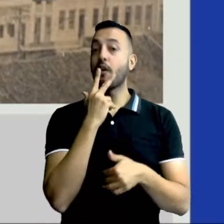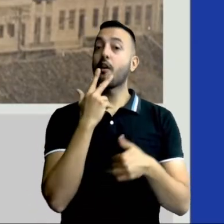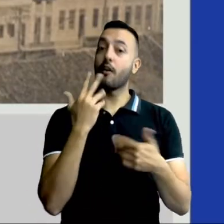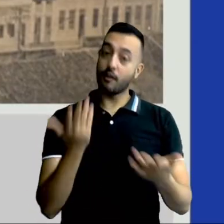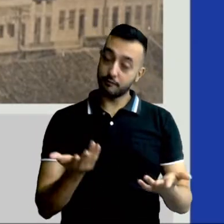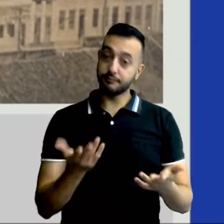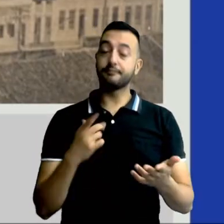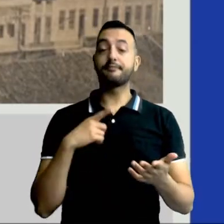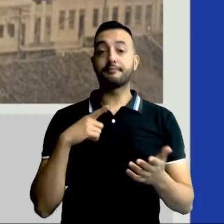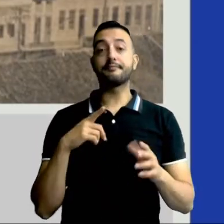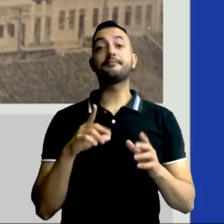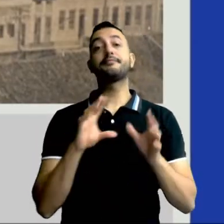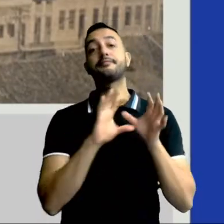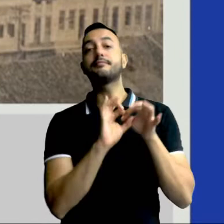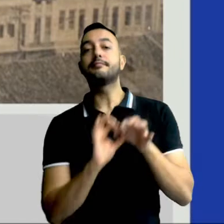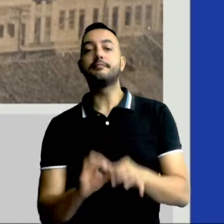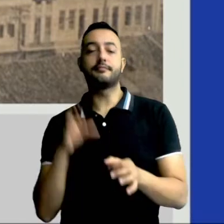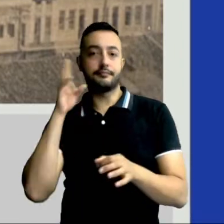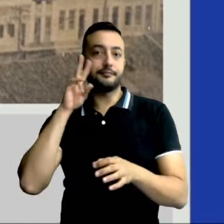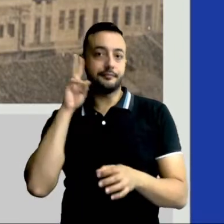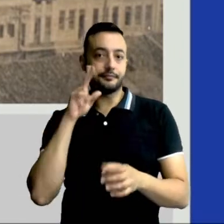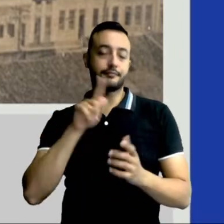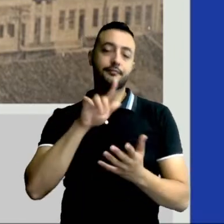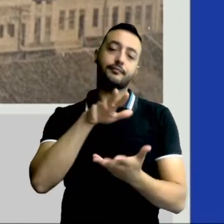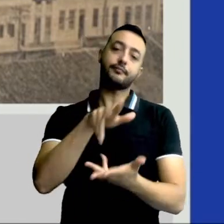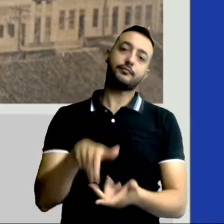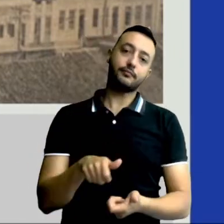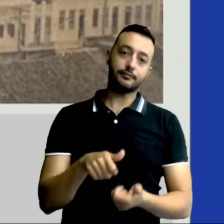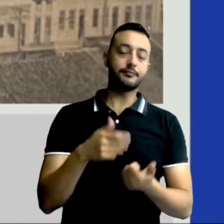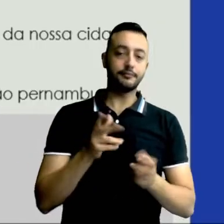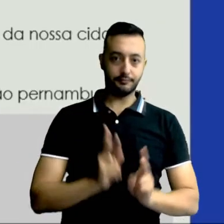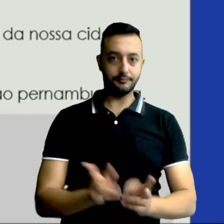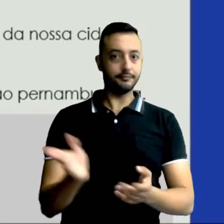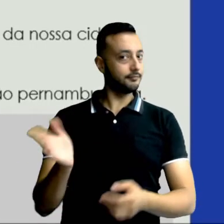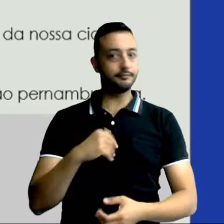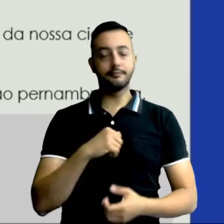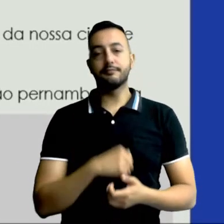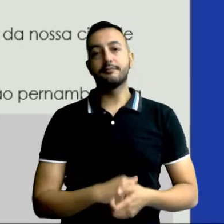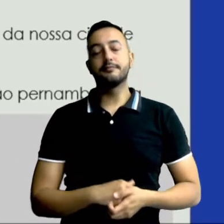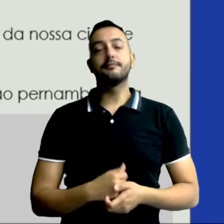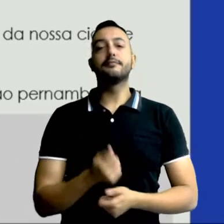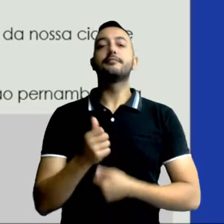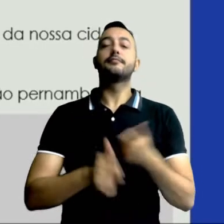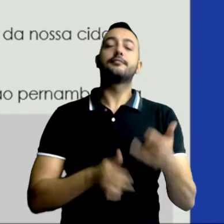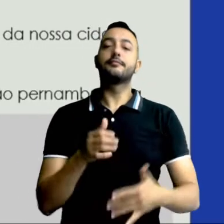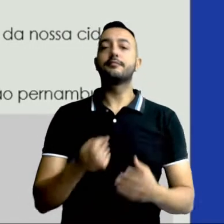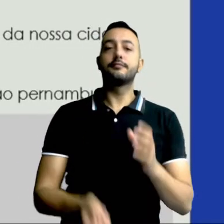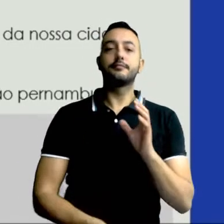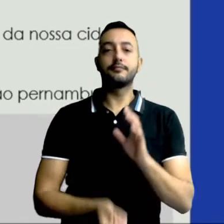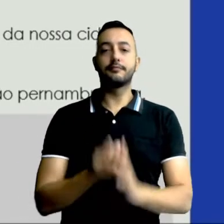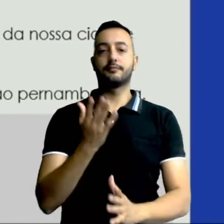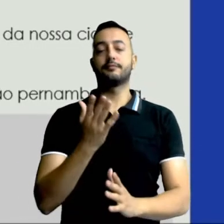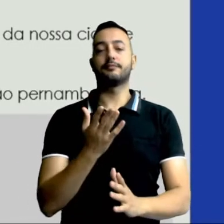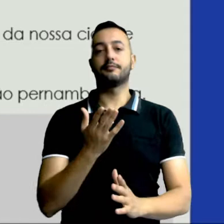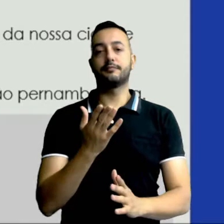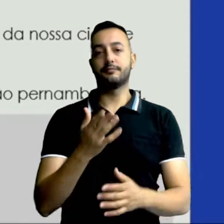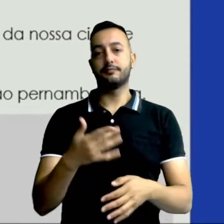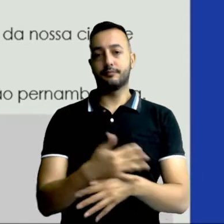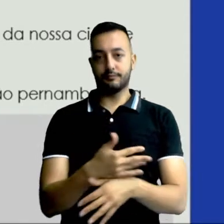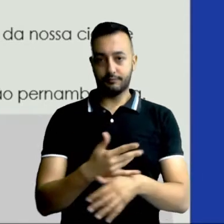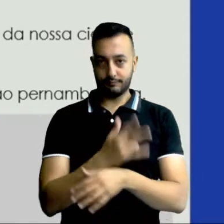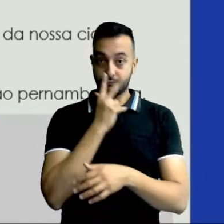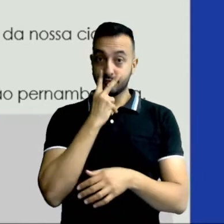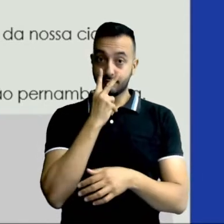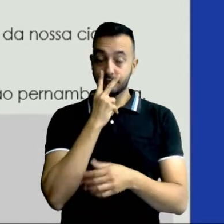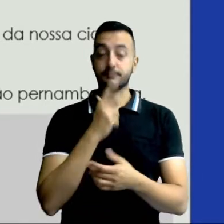Antão abordando o seu contexto histórico e geográfico vamos lá então se tratando da fundação da nossa